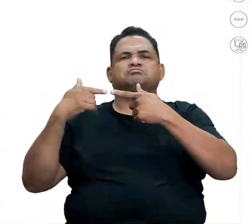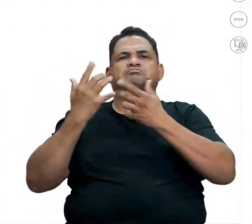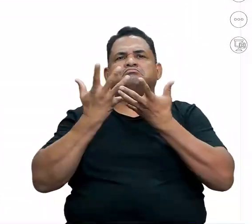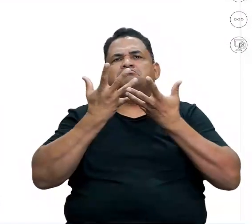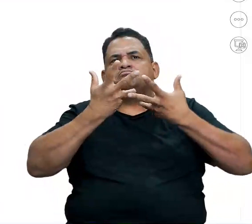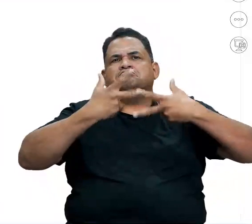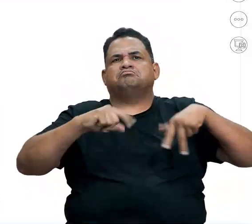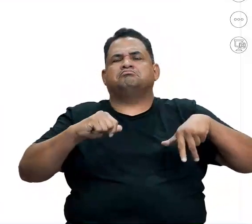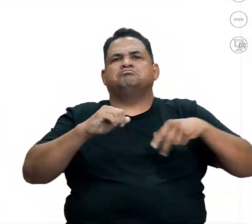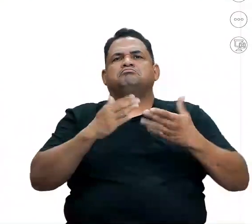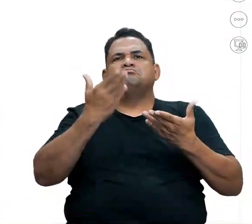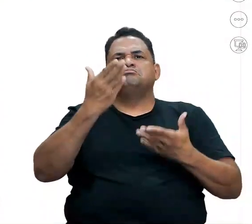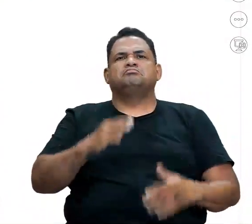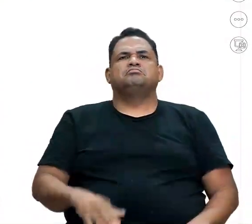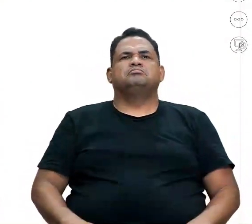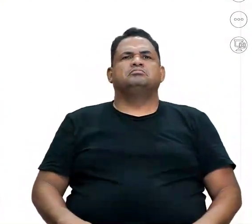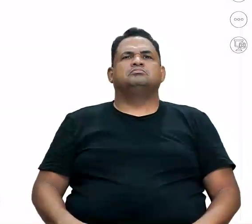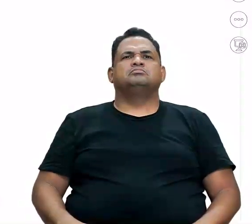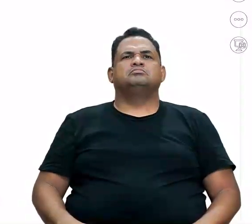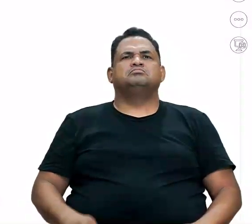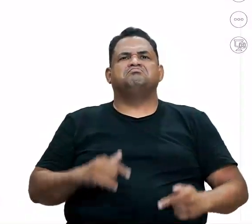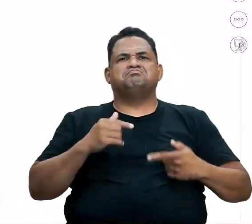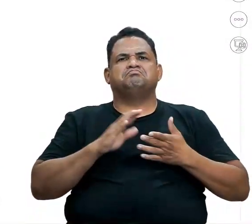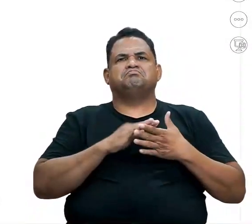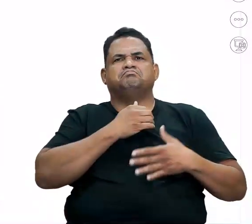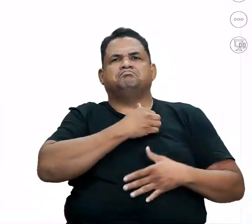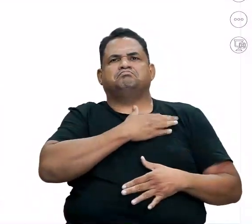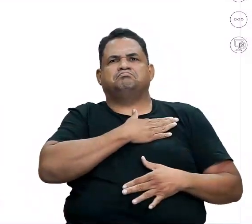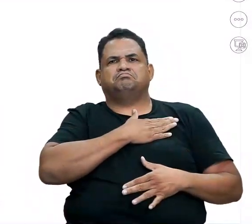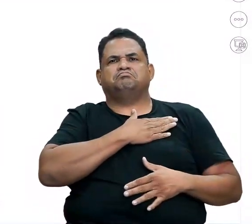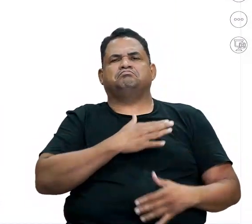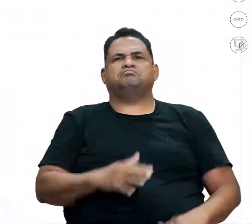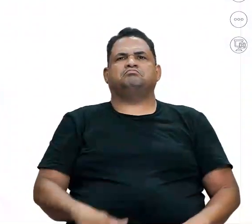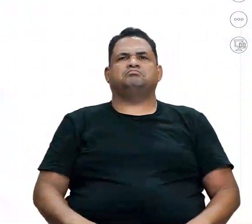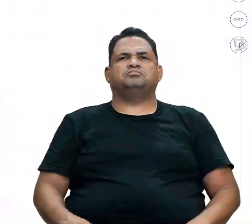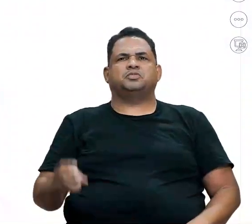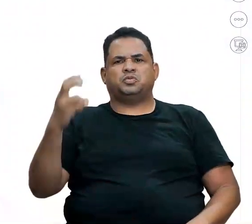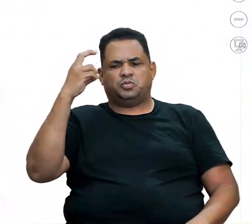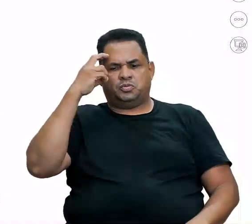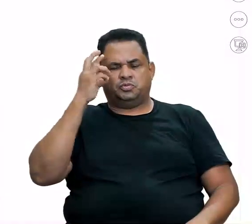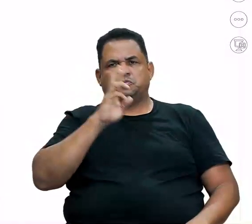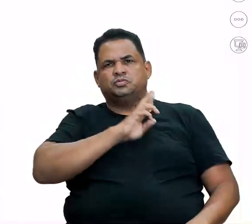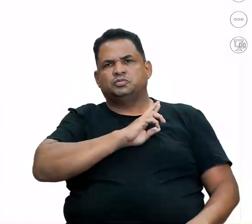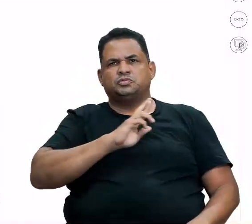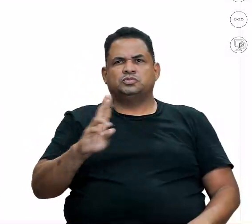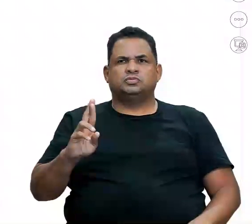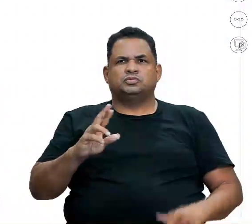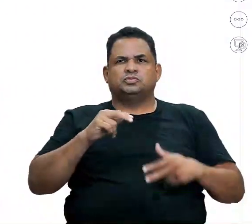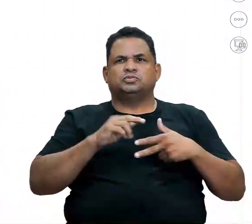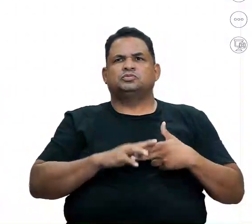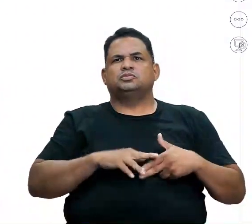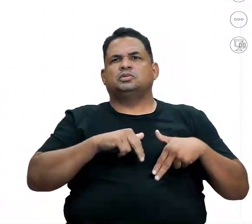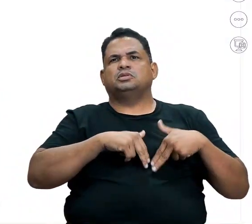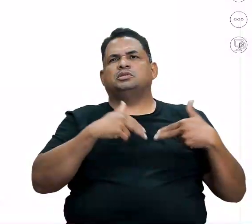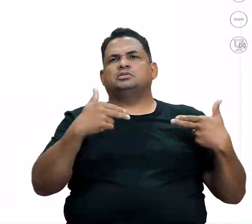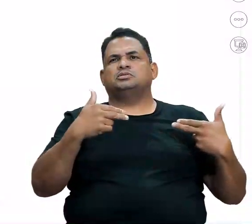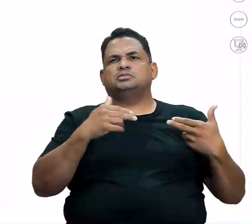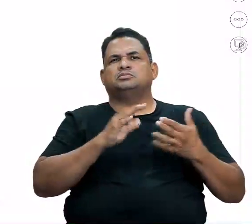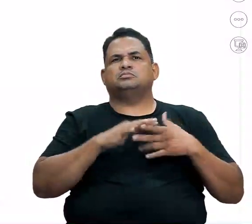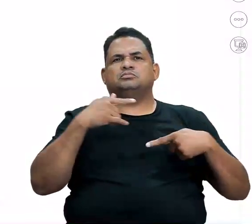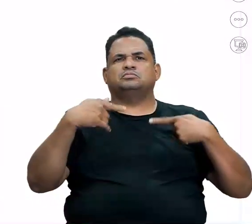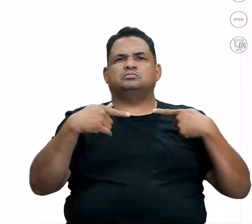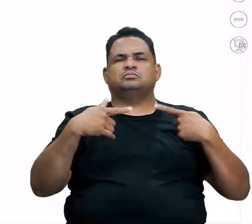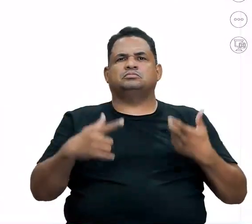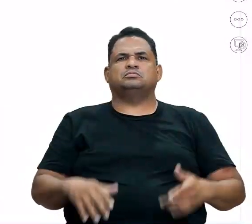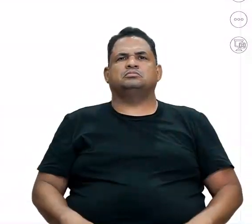intolerância, tá, gente? E preconceito cultural, religioso, étnico e